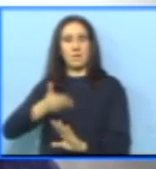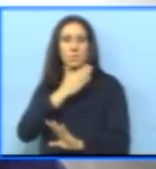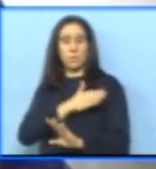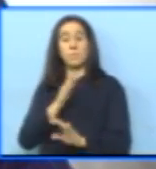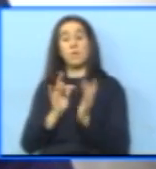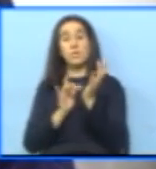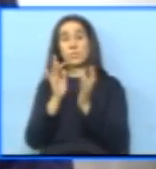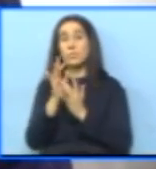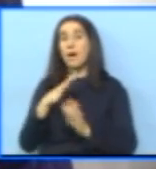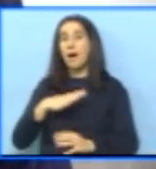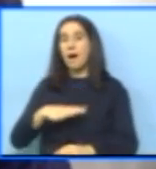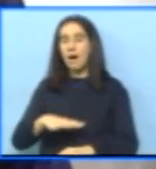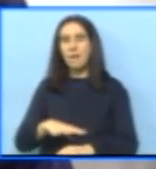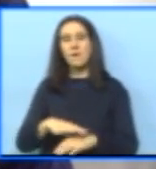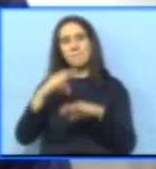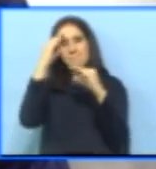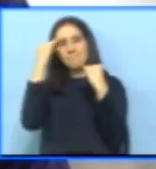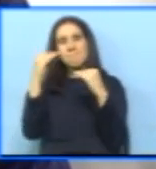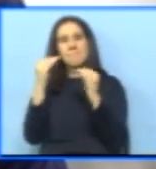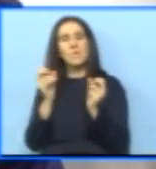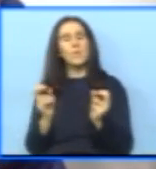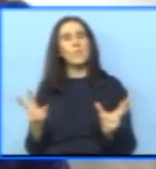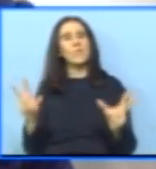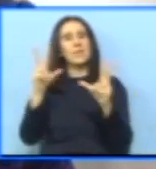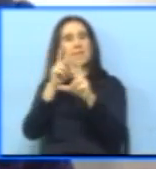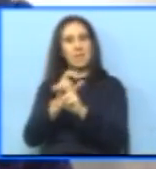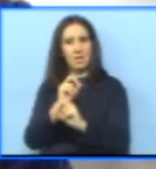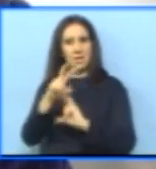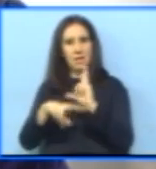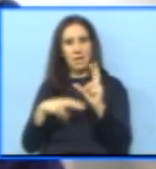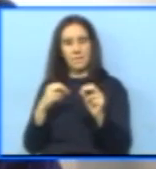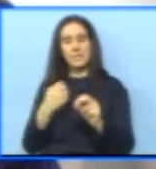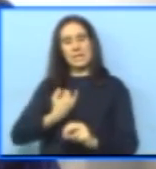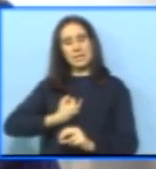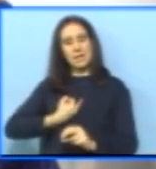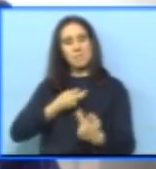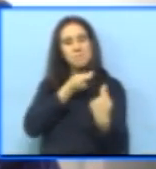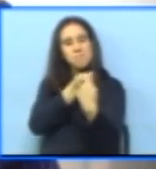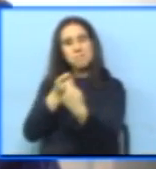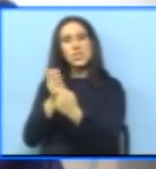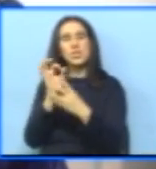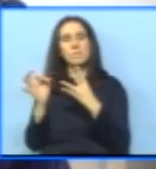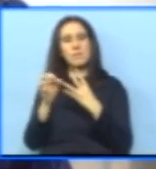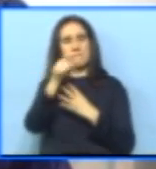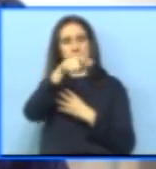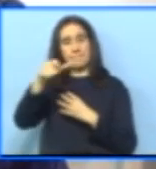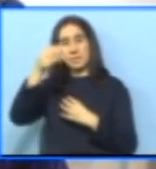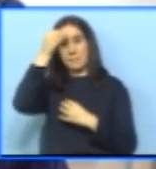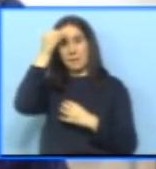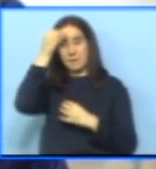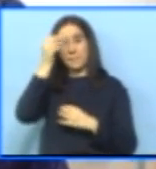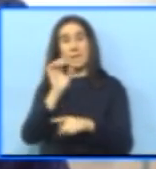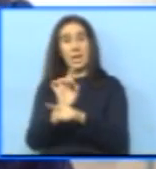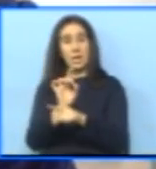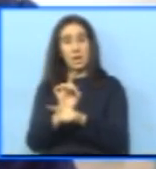quer instruir, dar novidade, dar uma identidade própria e específica a estes discípulos. E antes de lhe